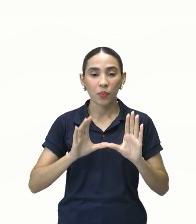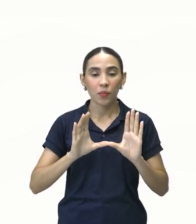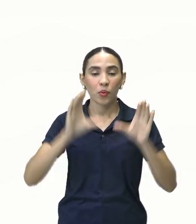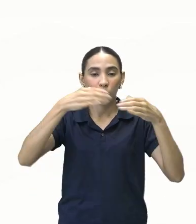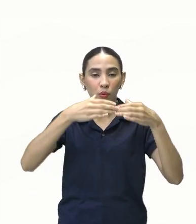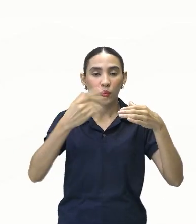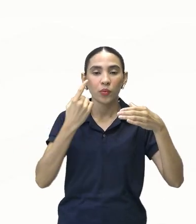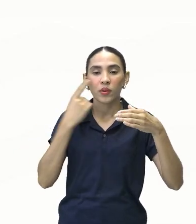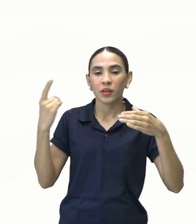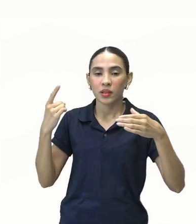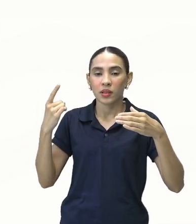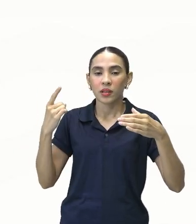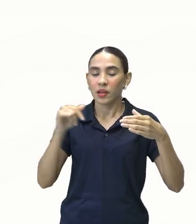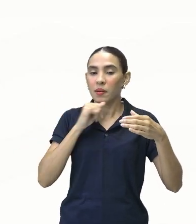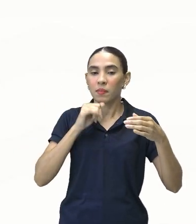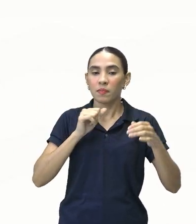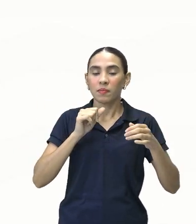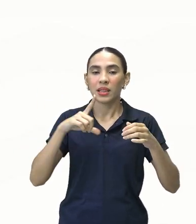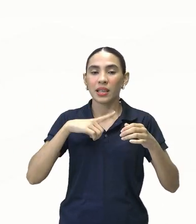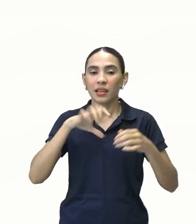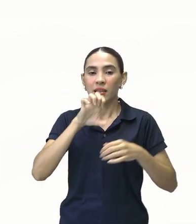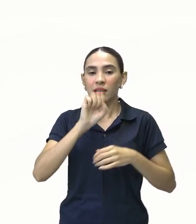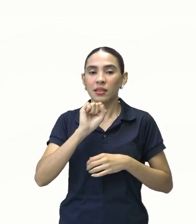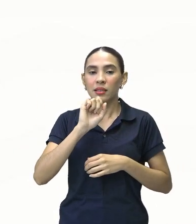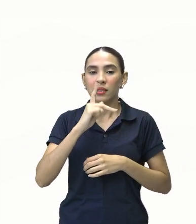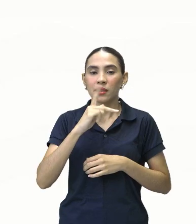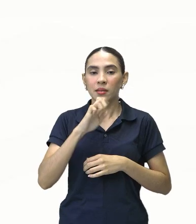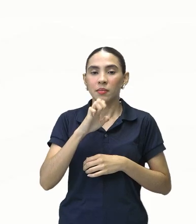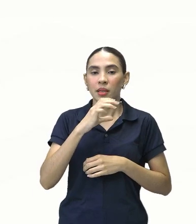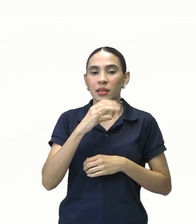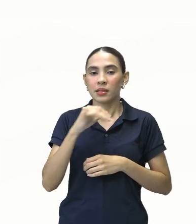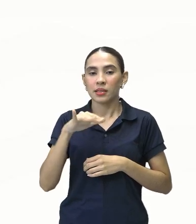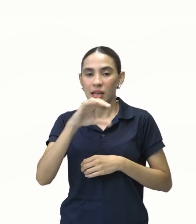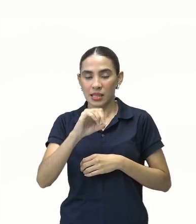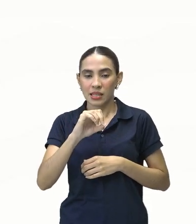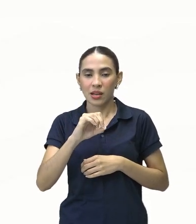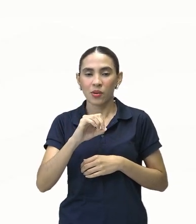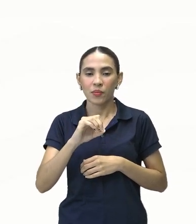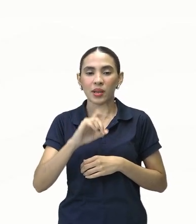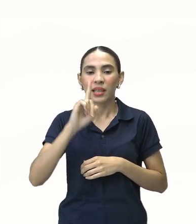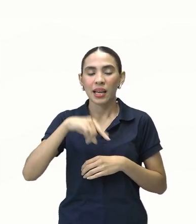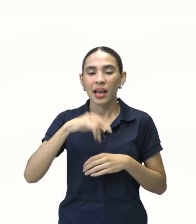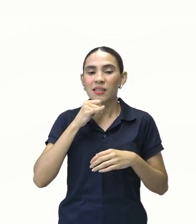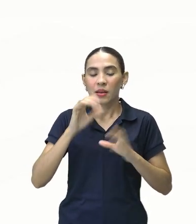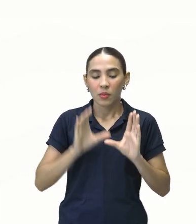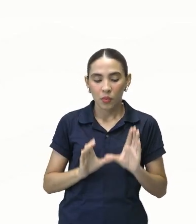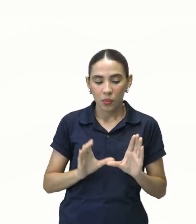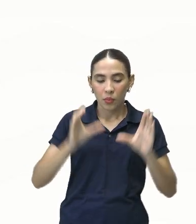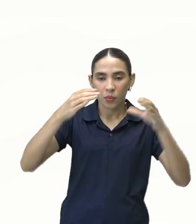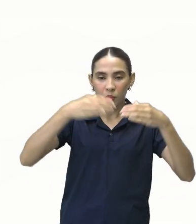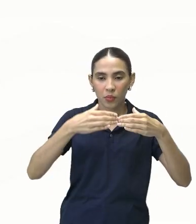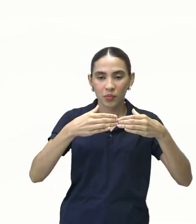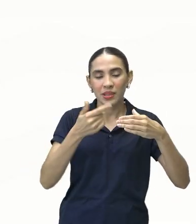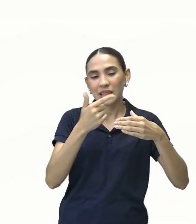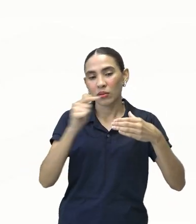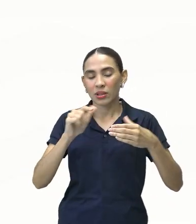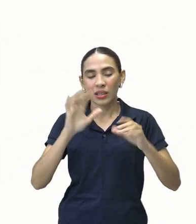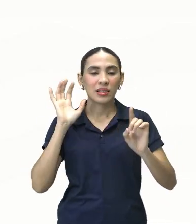aqui passa pela especiação simpátrica, né? Que é o isolamento sem a